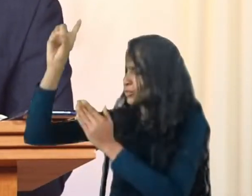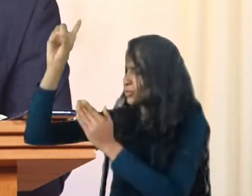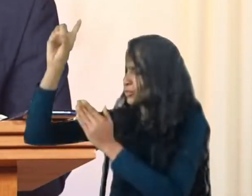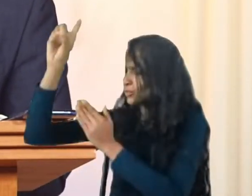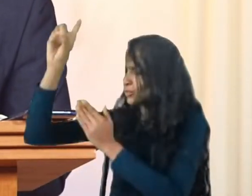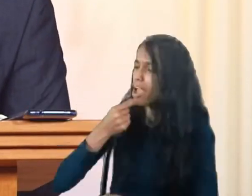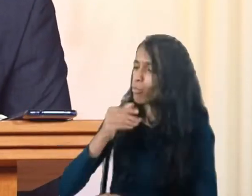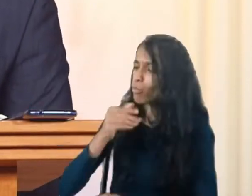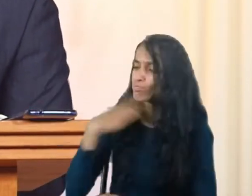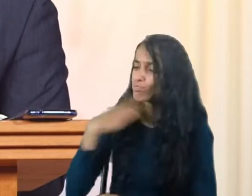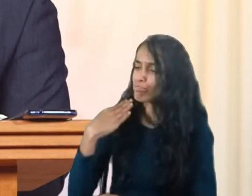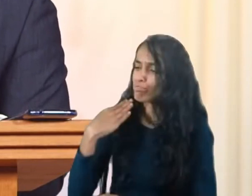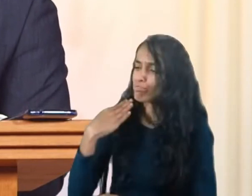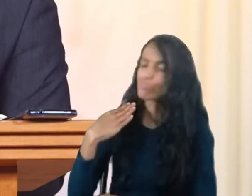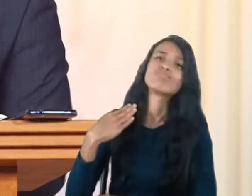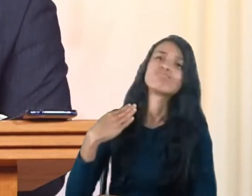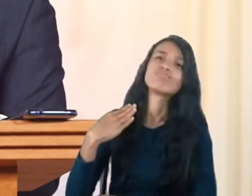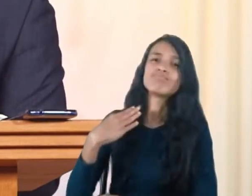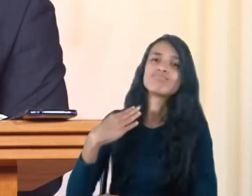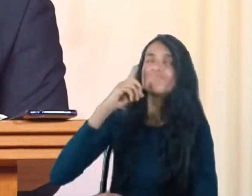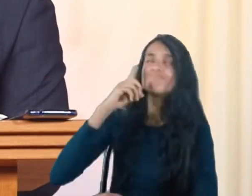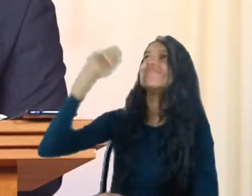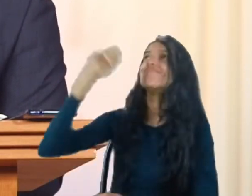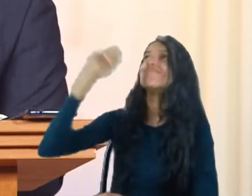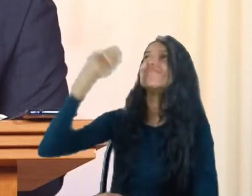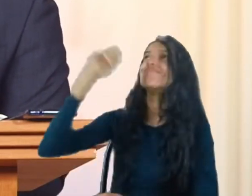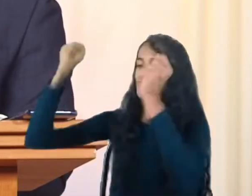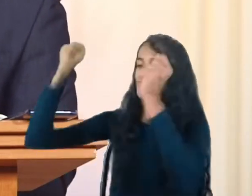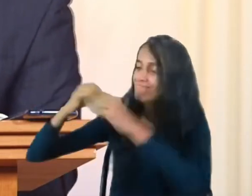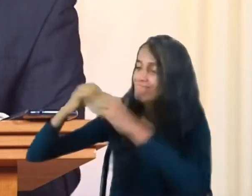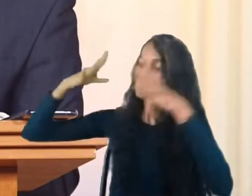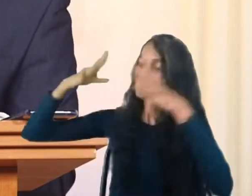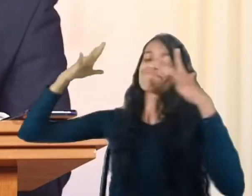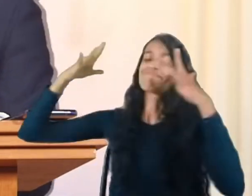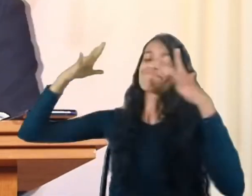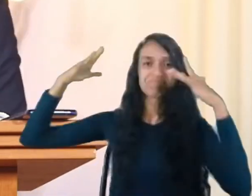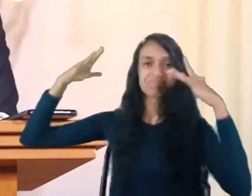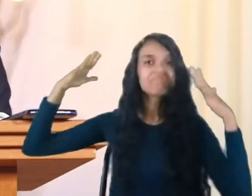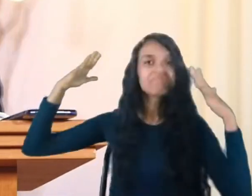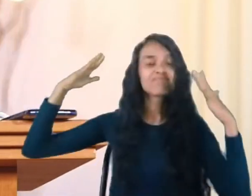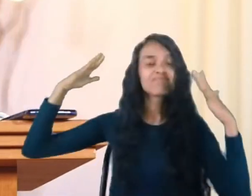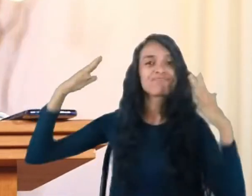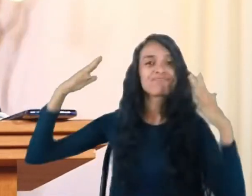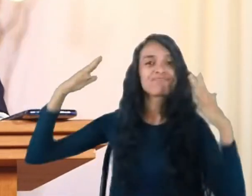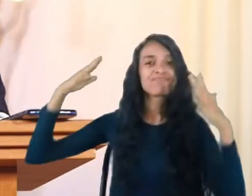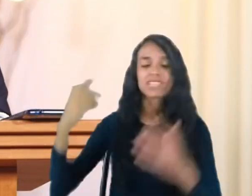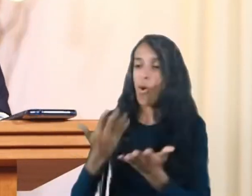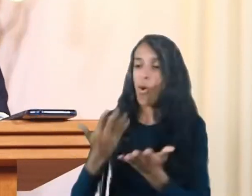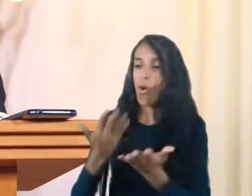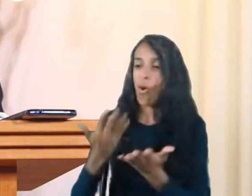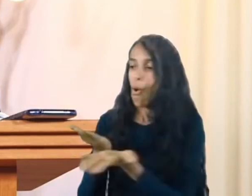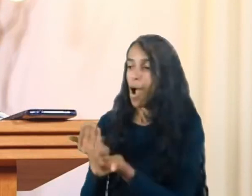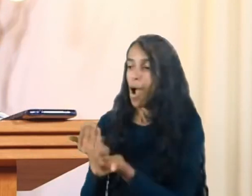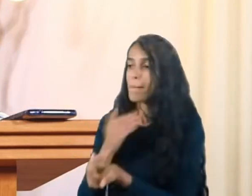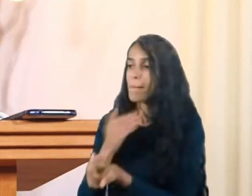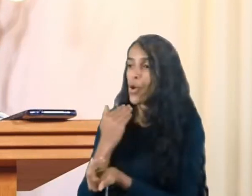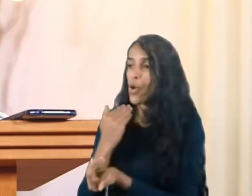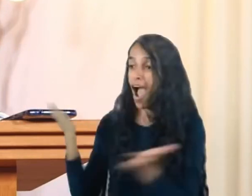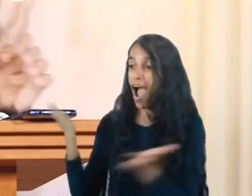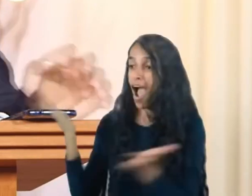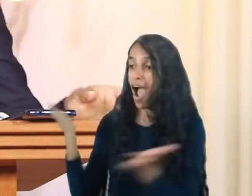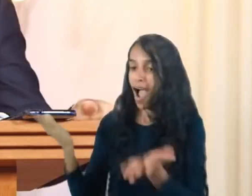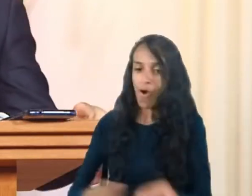E Deus o assim faz. E Deus assim faz. Quantos jovens estão mortos nas igrejas e